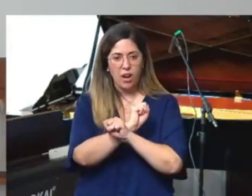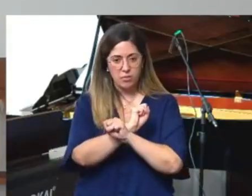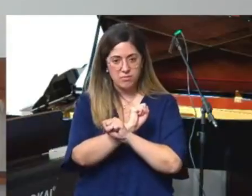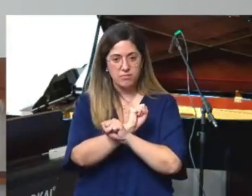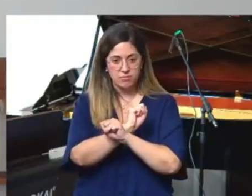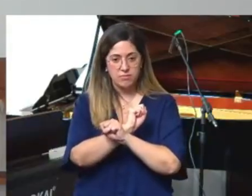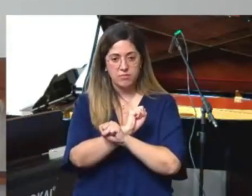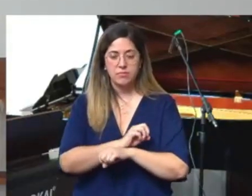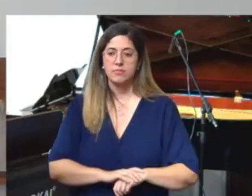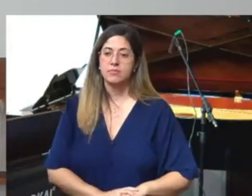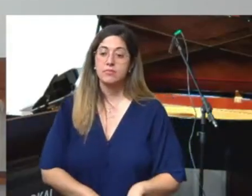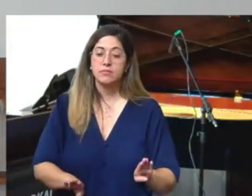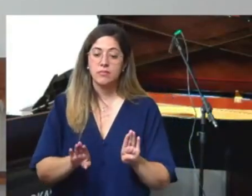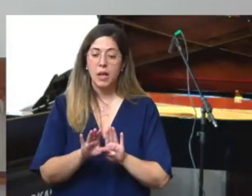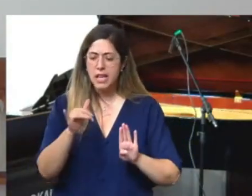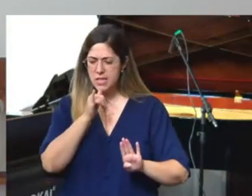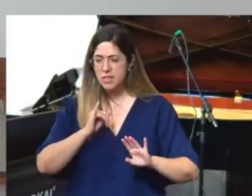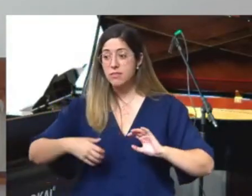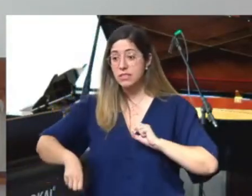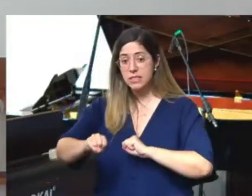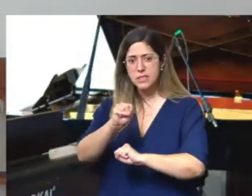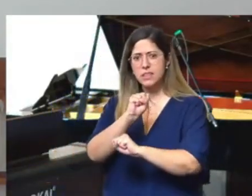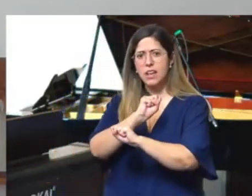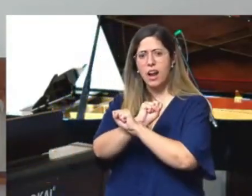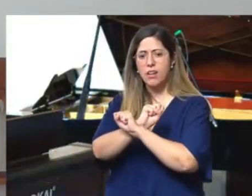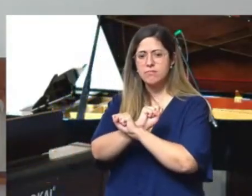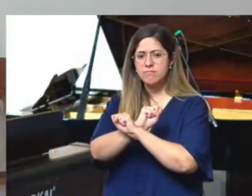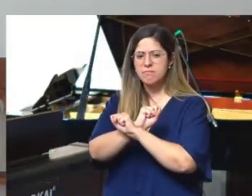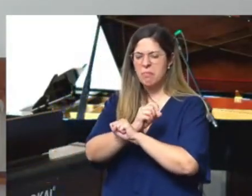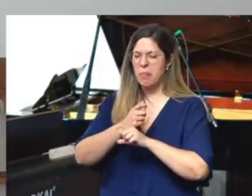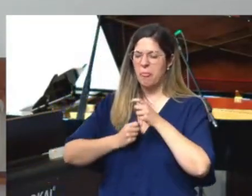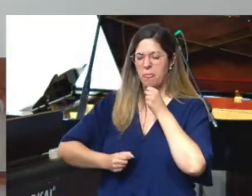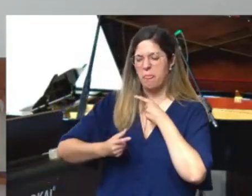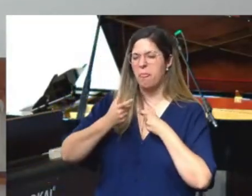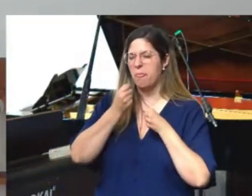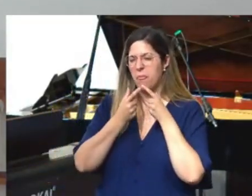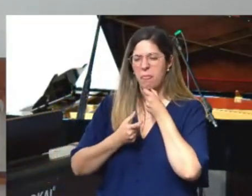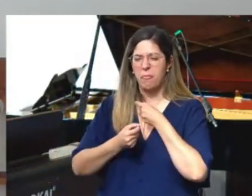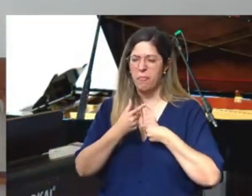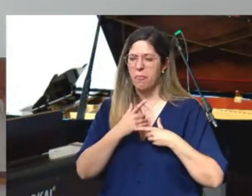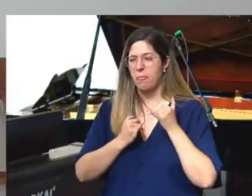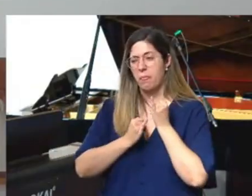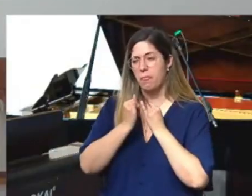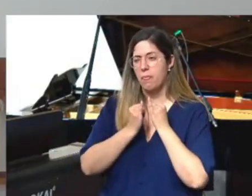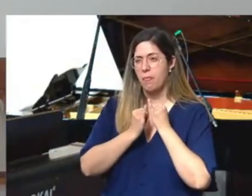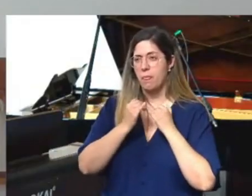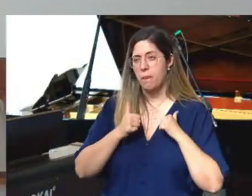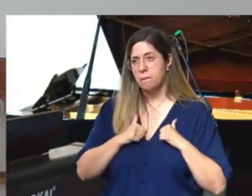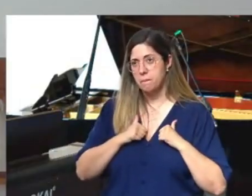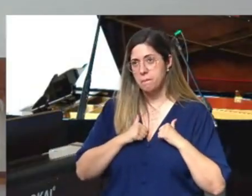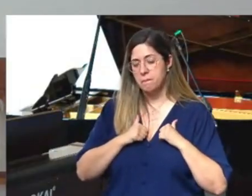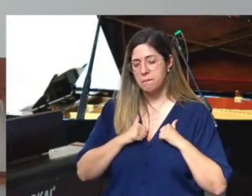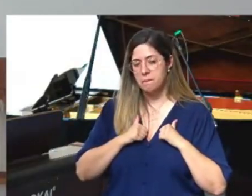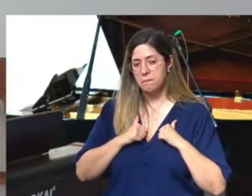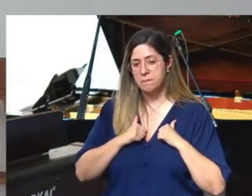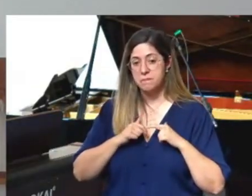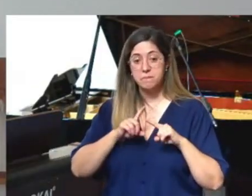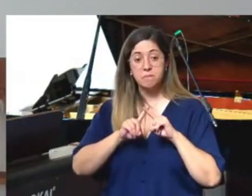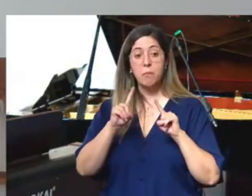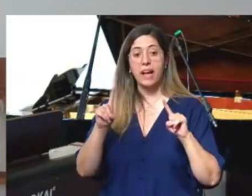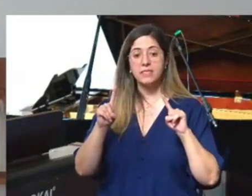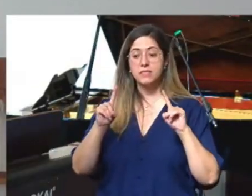E ele diz àqueles escravos, não sejam respondões. Ele diz àqueles escravos,